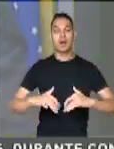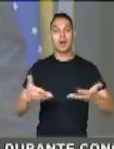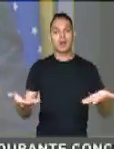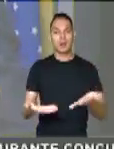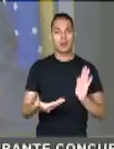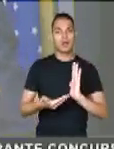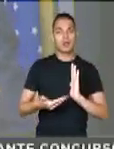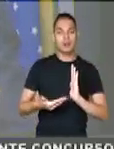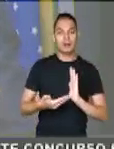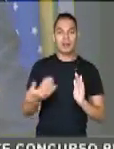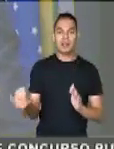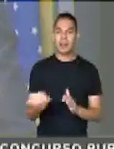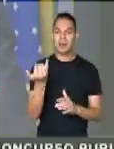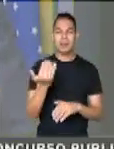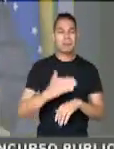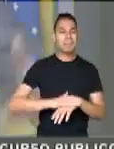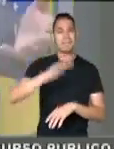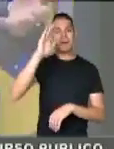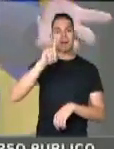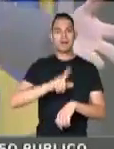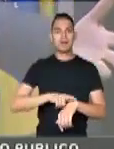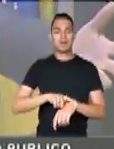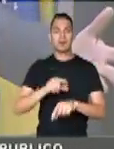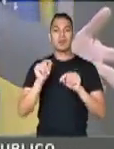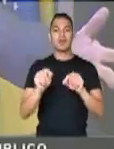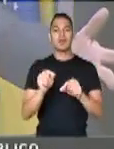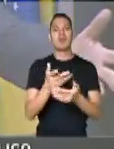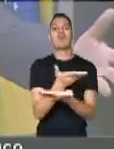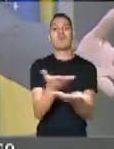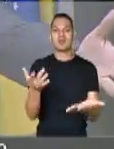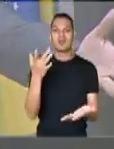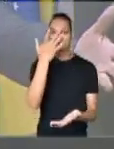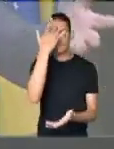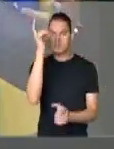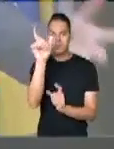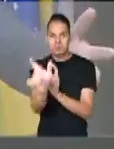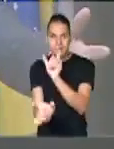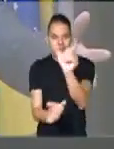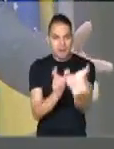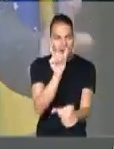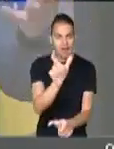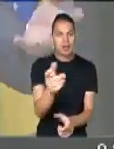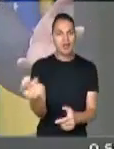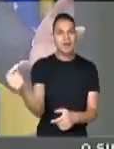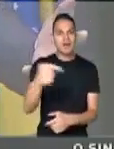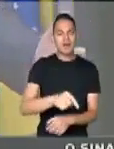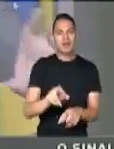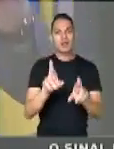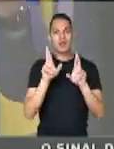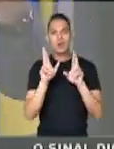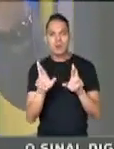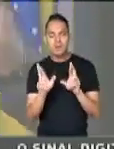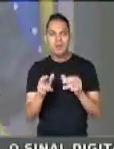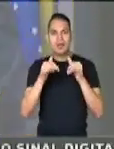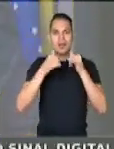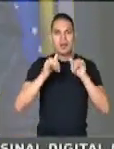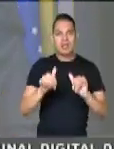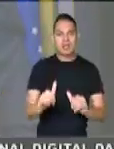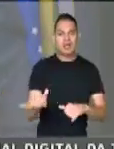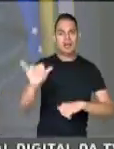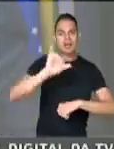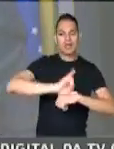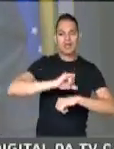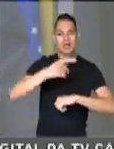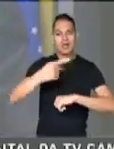mais importante aqui, nesse momento, são vocês aqui, vindo com essa esperança, com essa energia para a capital federal